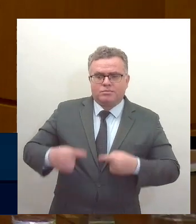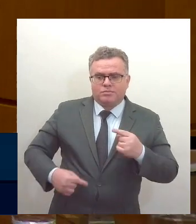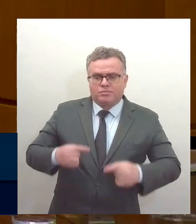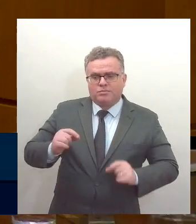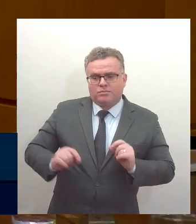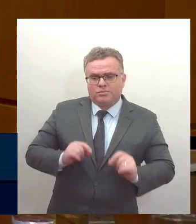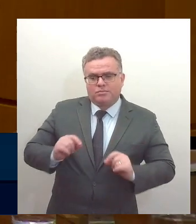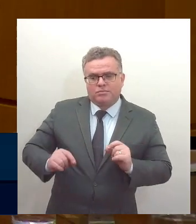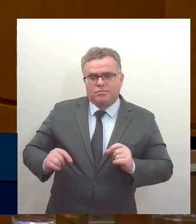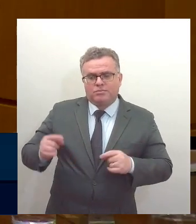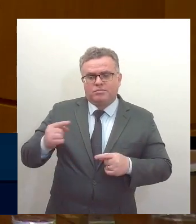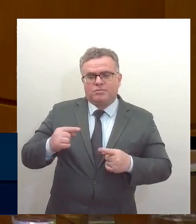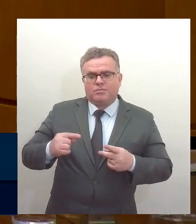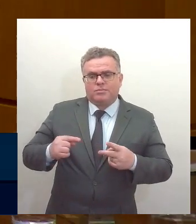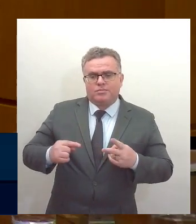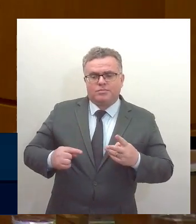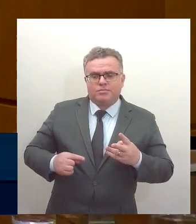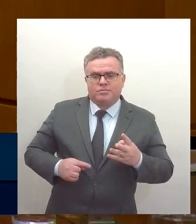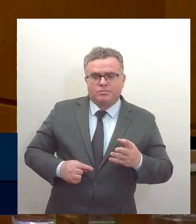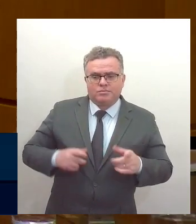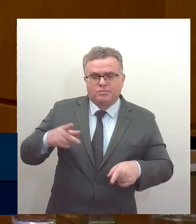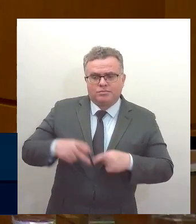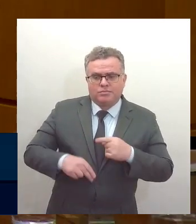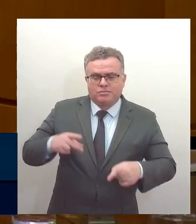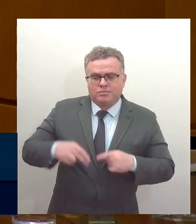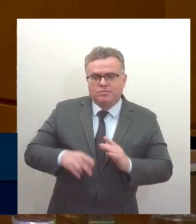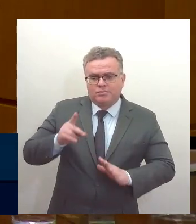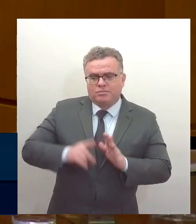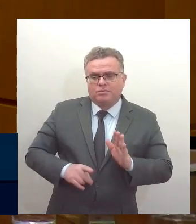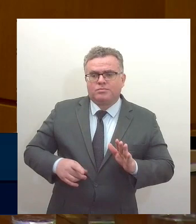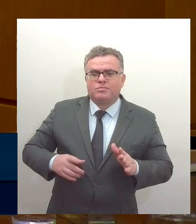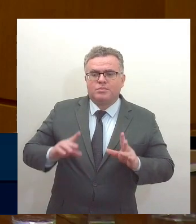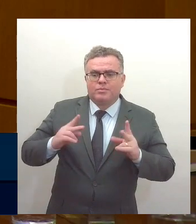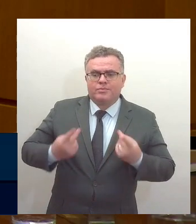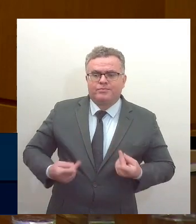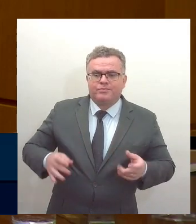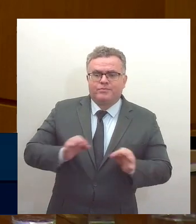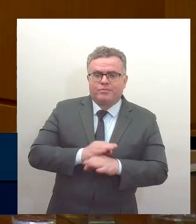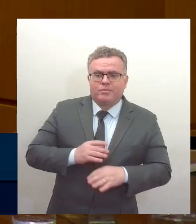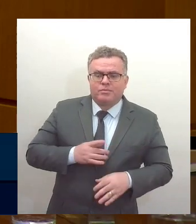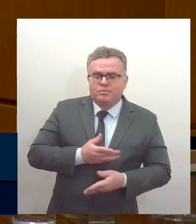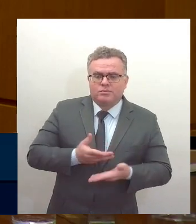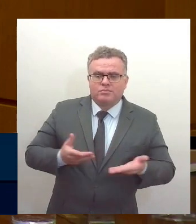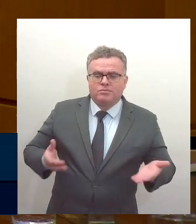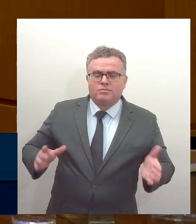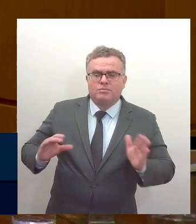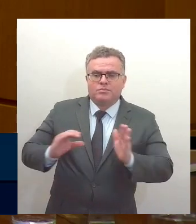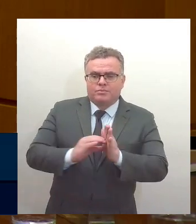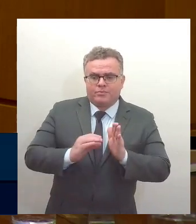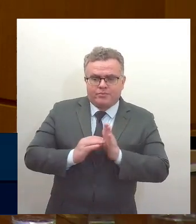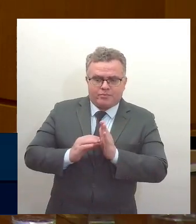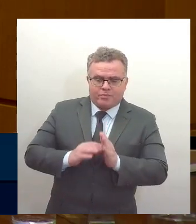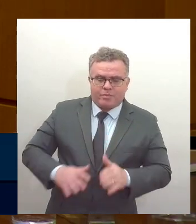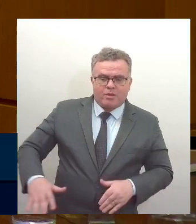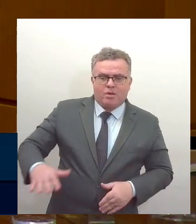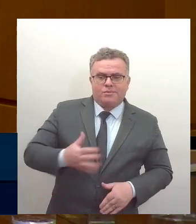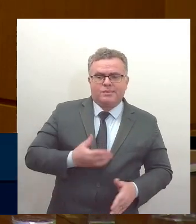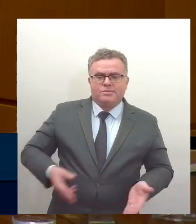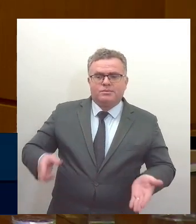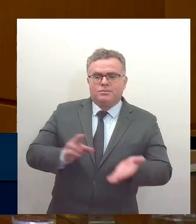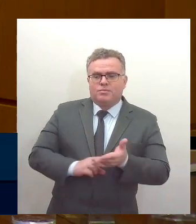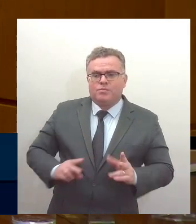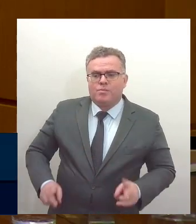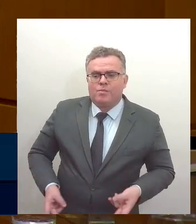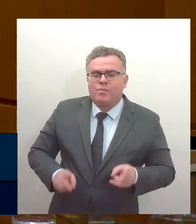violações de direitos humanos, né, dessas comunidades, na garantia inviolável, né, da liberdade